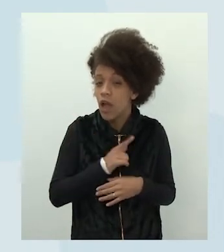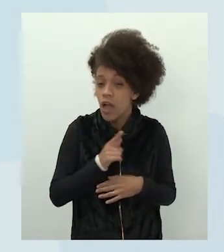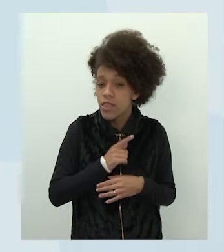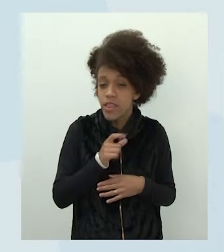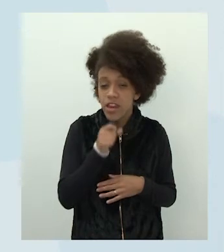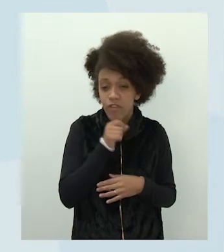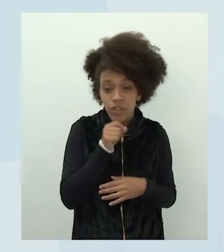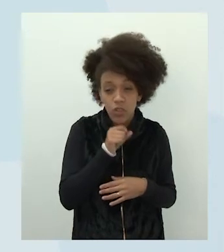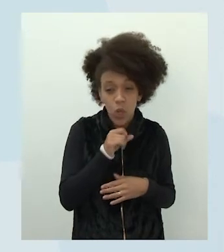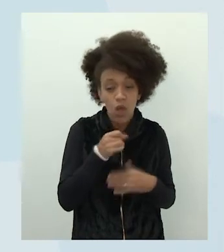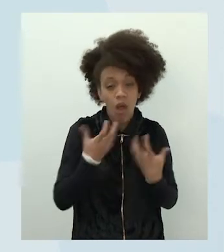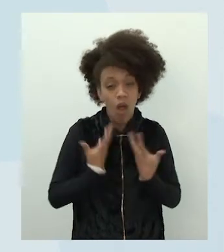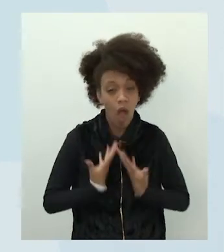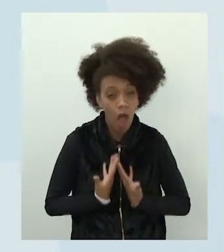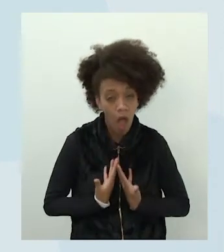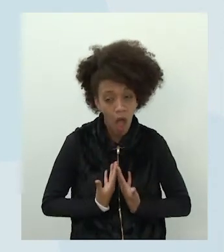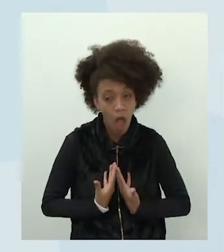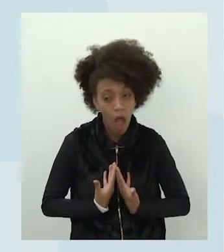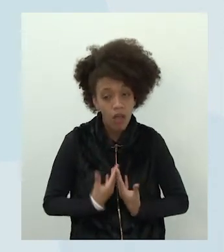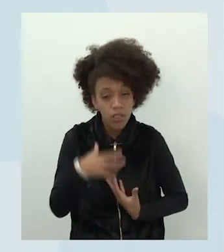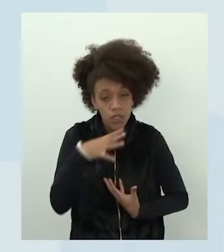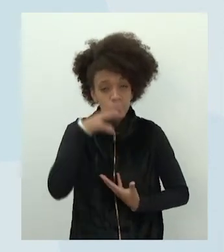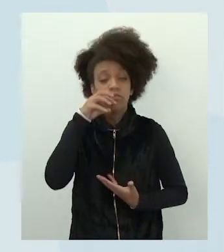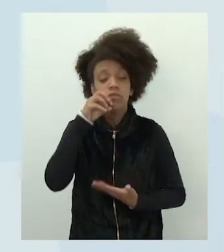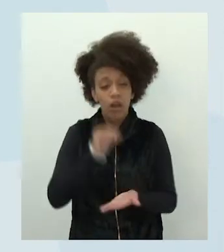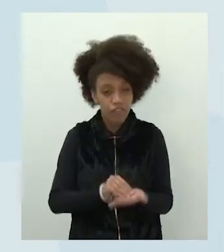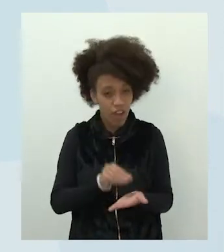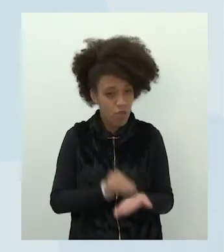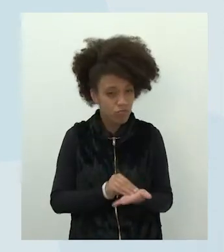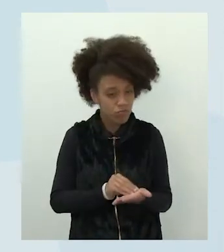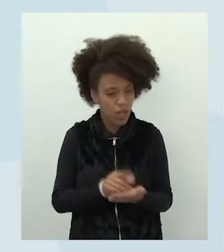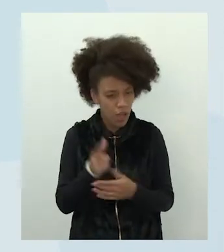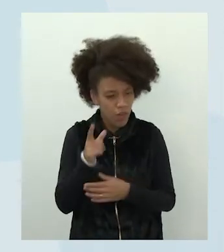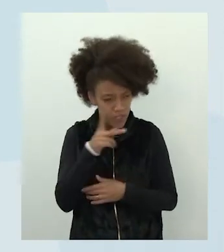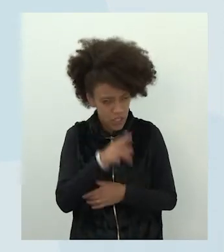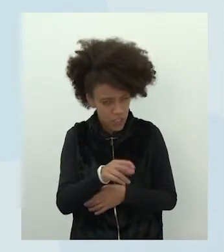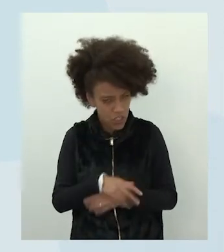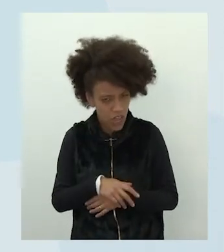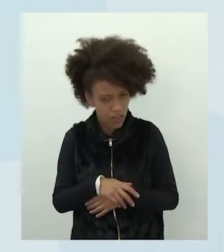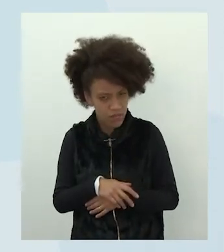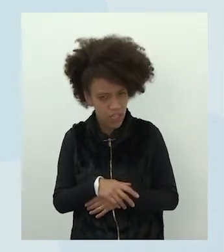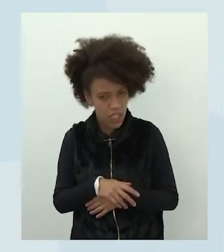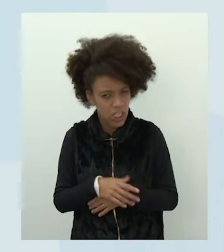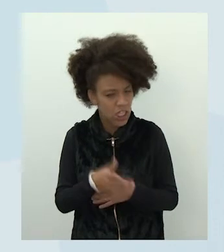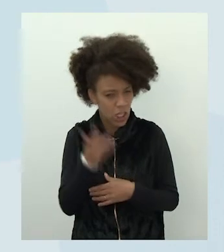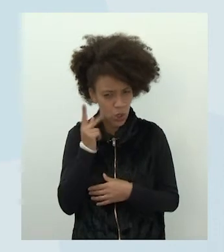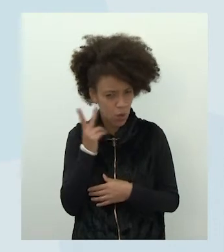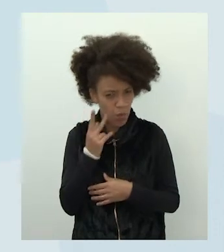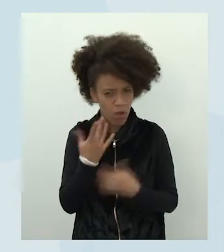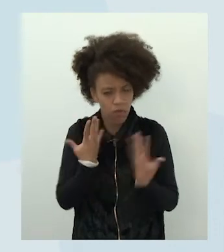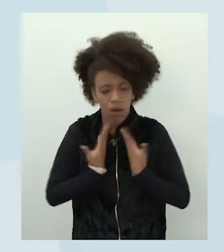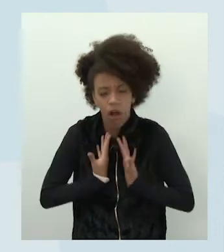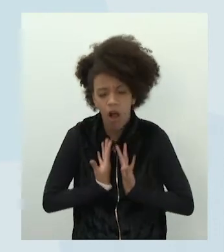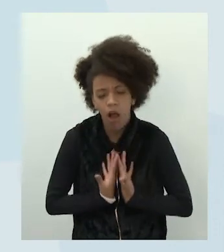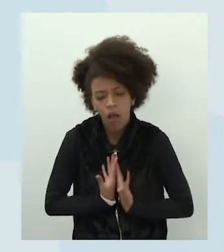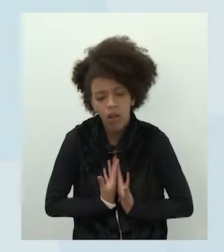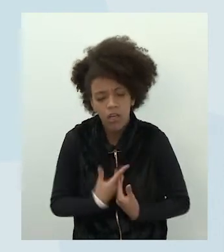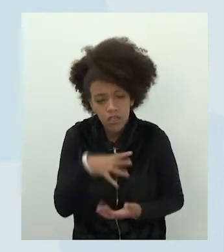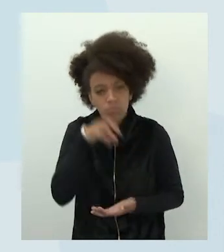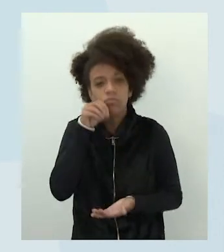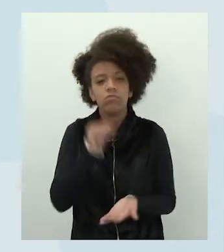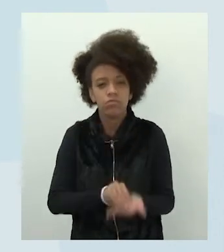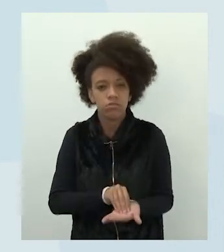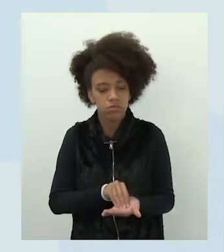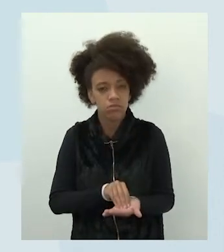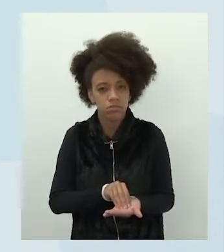Será que vocês achavam que era normal ficar cansado e ter falta de ar